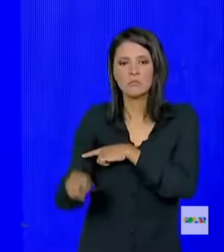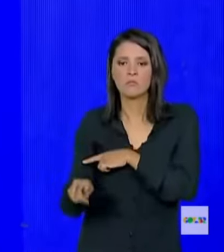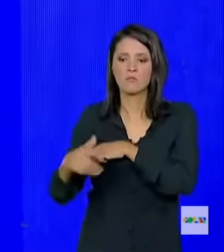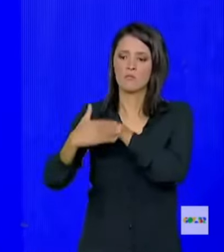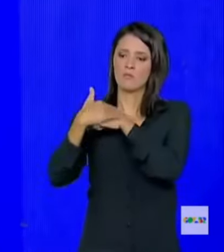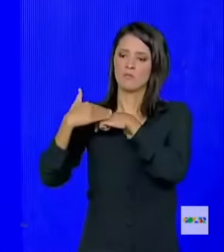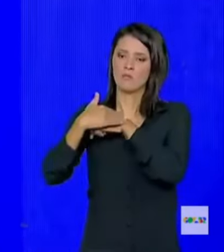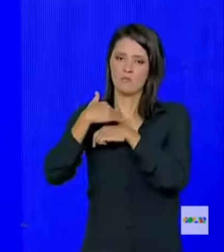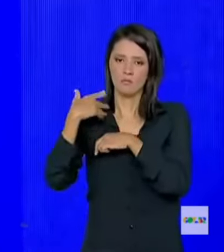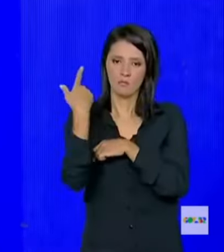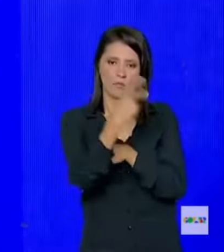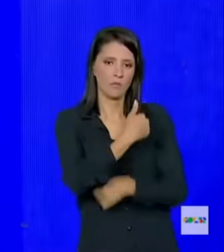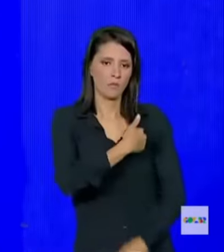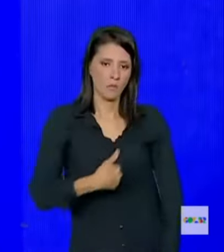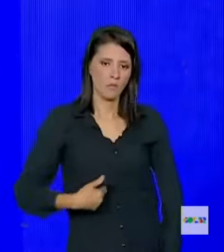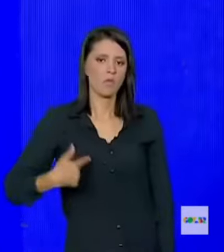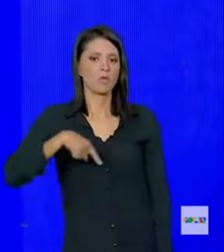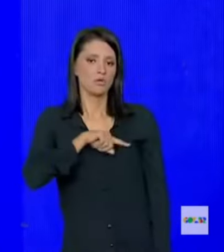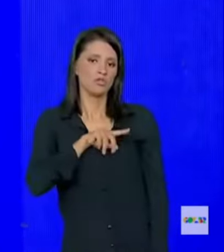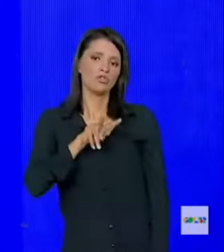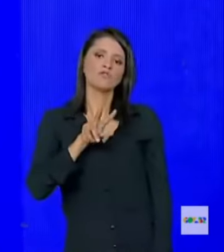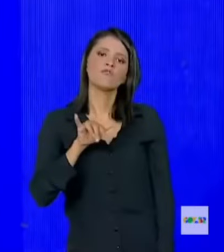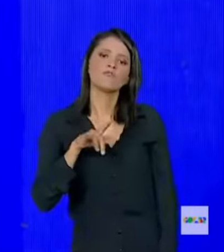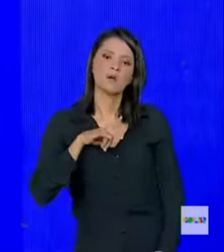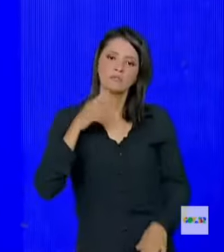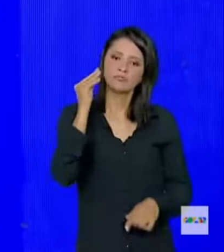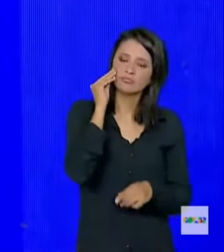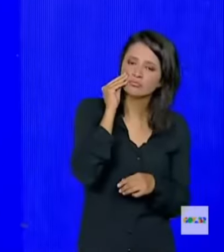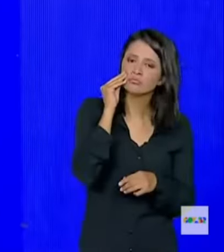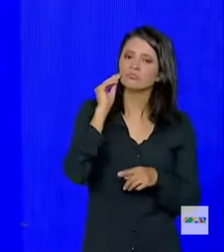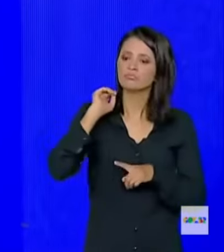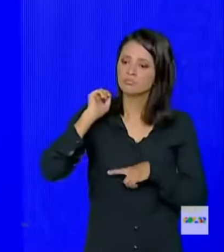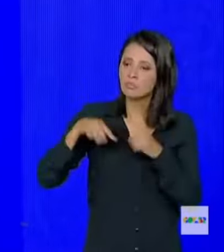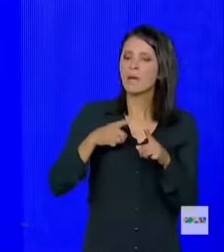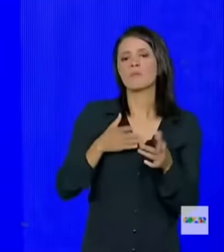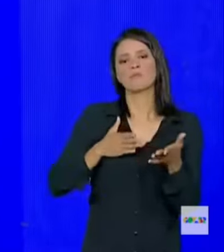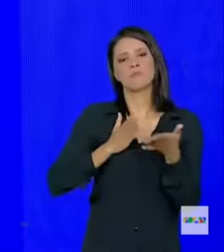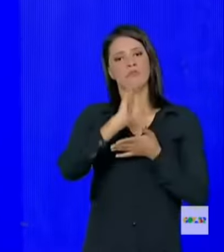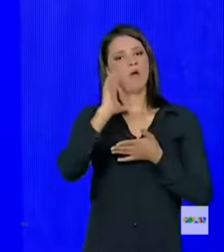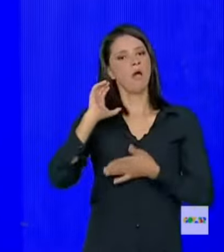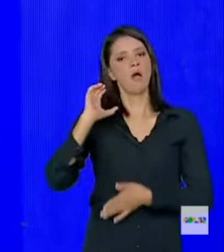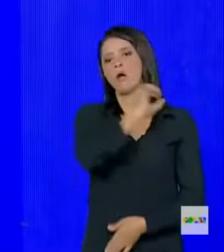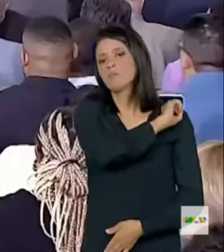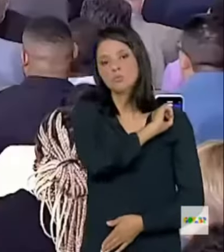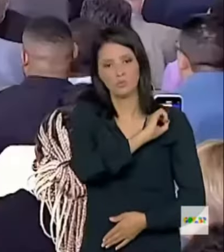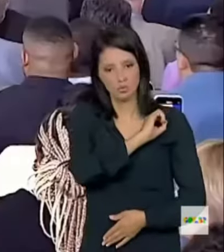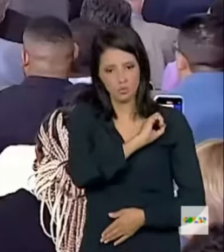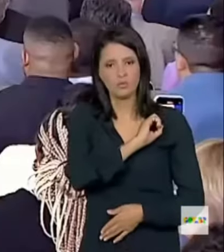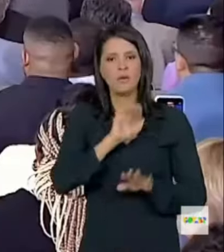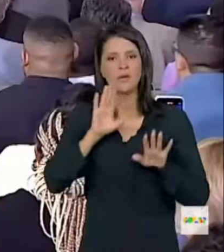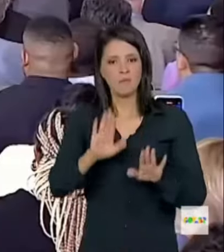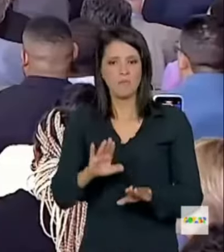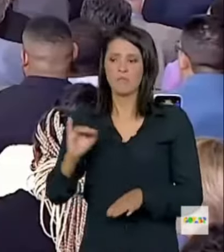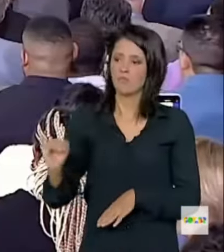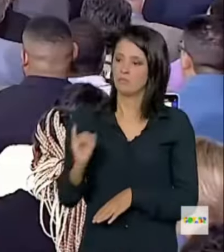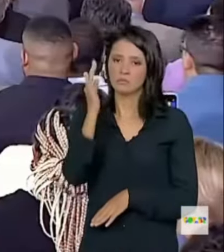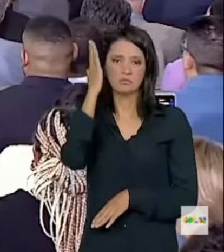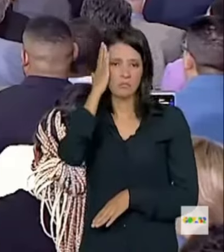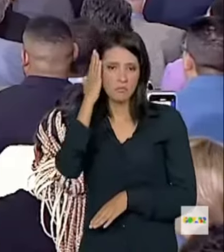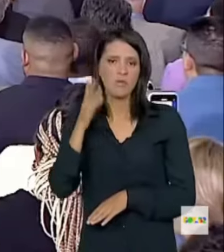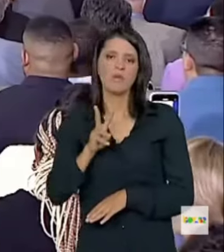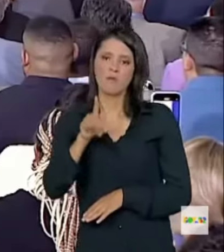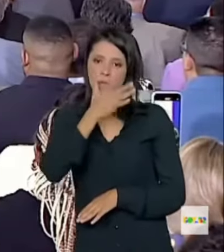Da parte do governo, a gente vai tentar fazer o máximo possível para ser aprovado o mais rápido possível. Mas é importante saber que vai